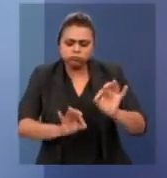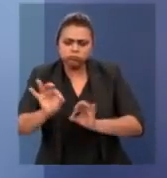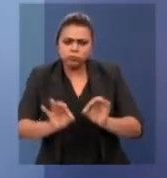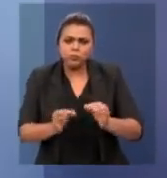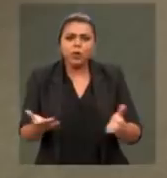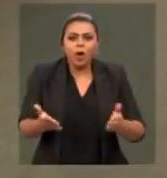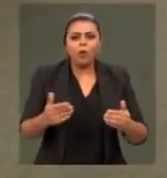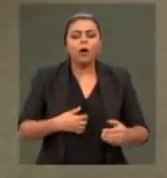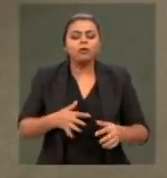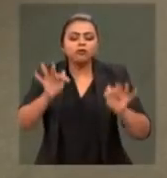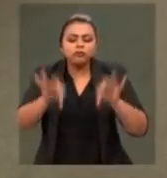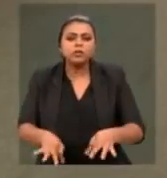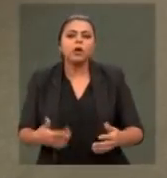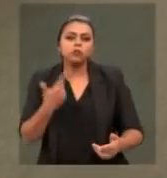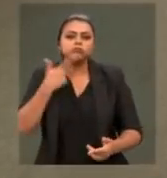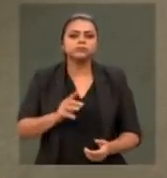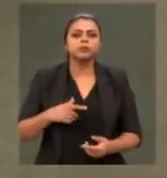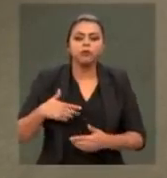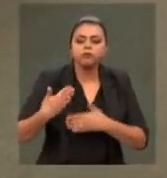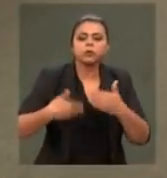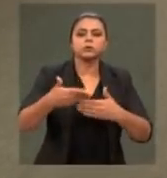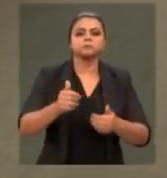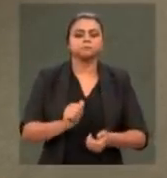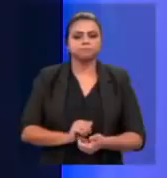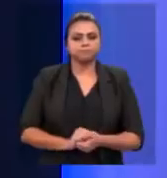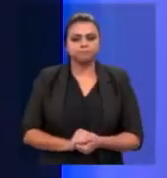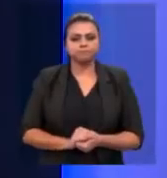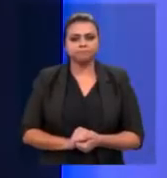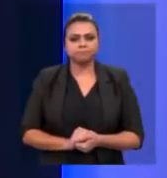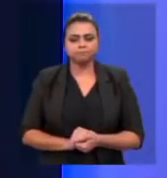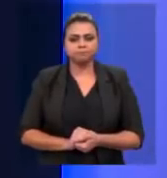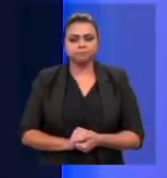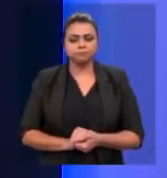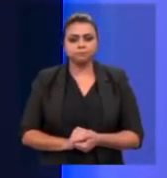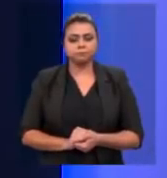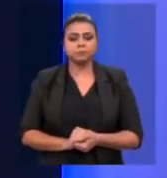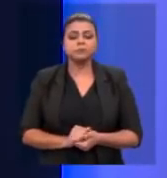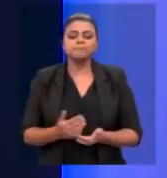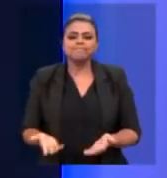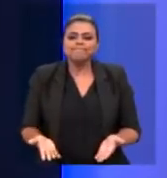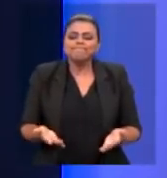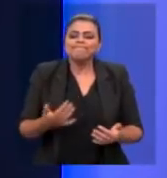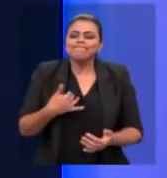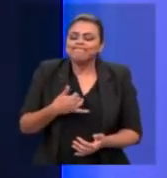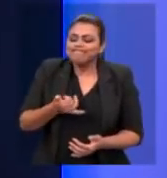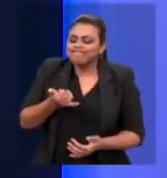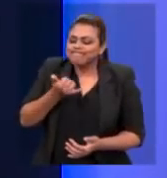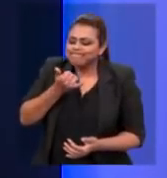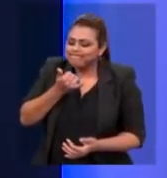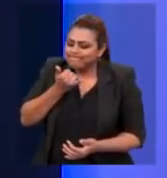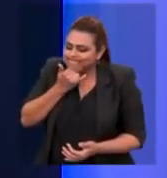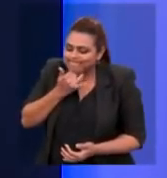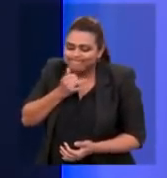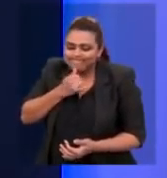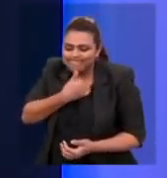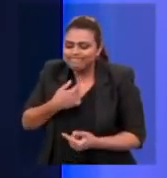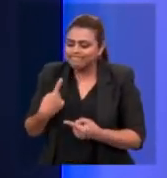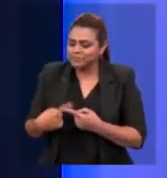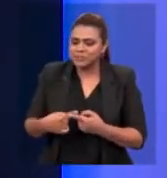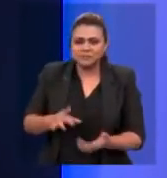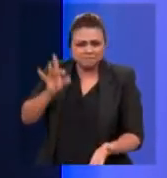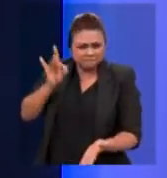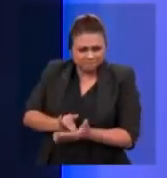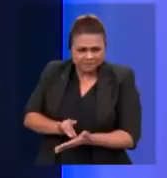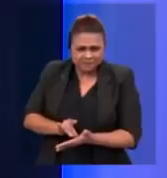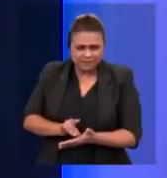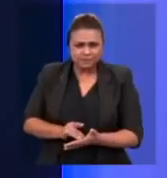final de 2014 o candidato é infelizmente não é verdade é